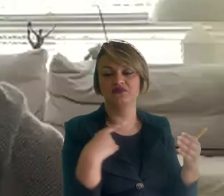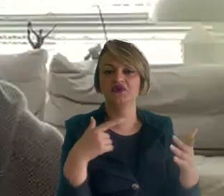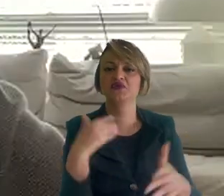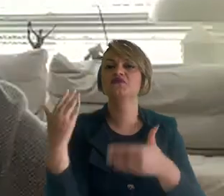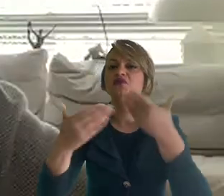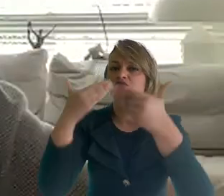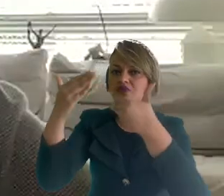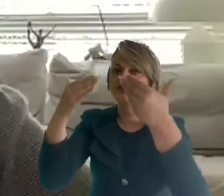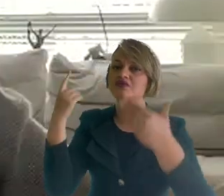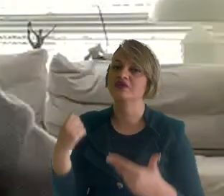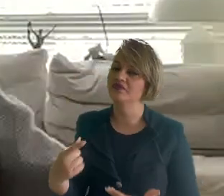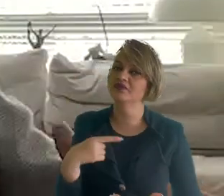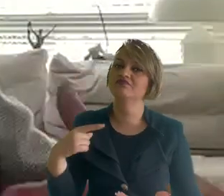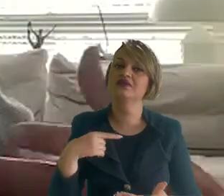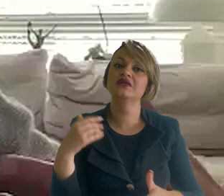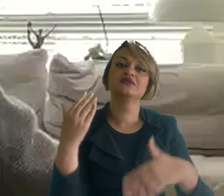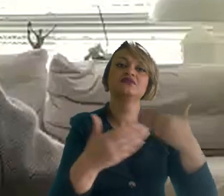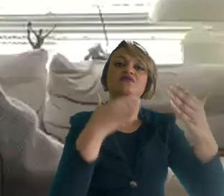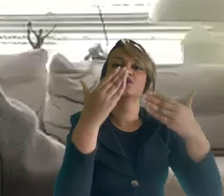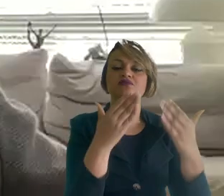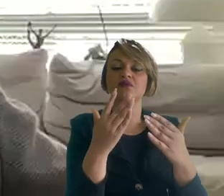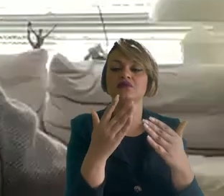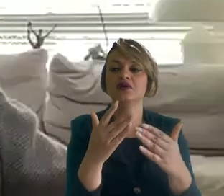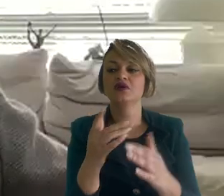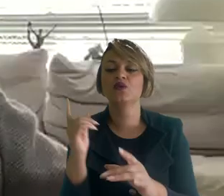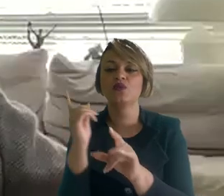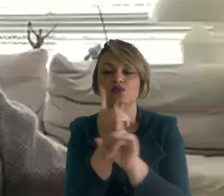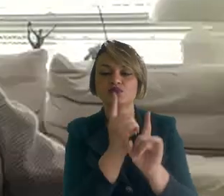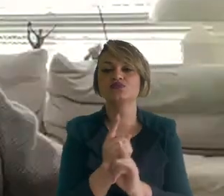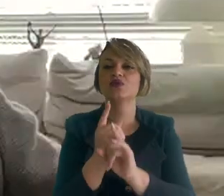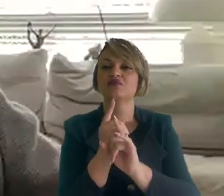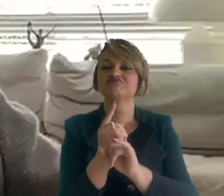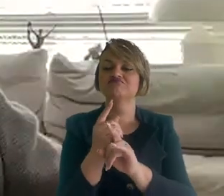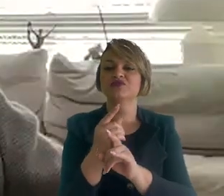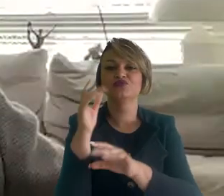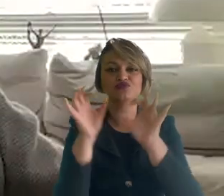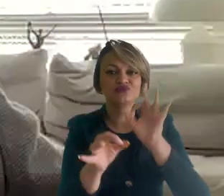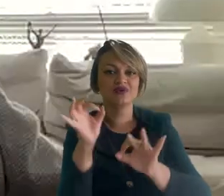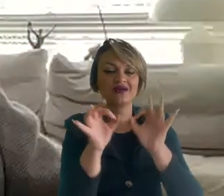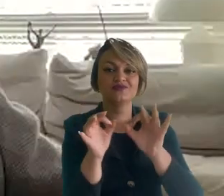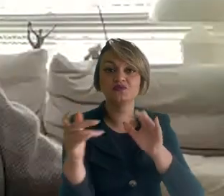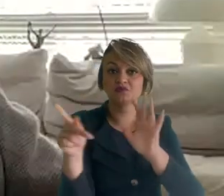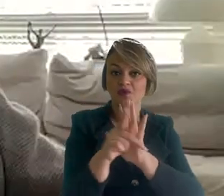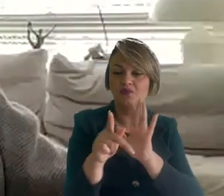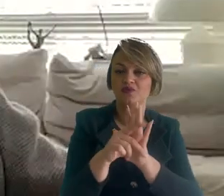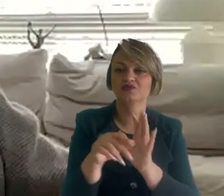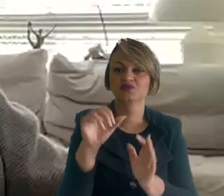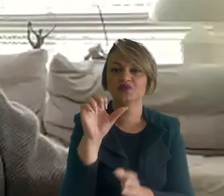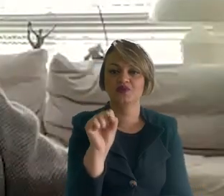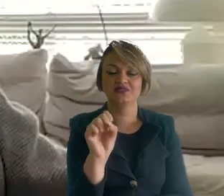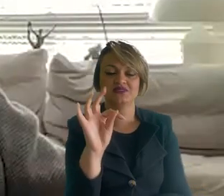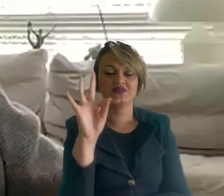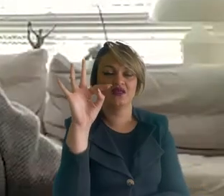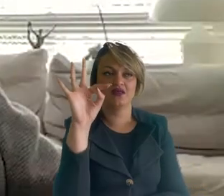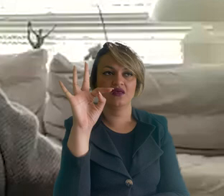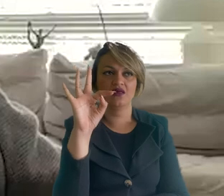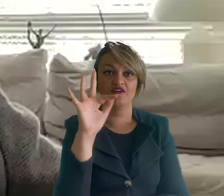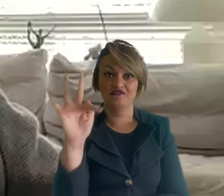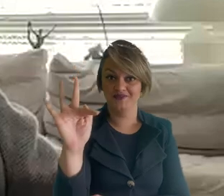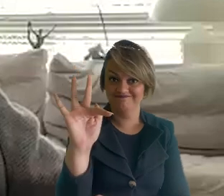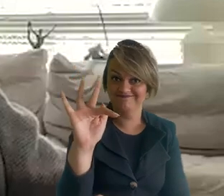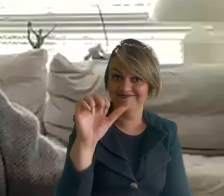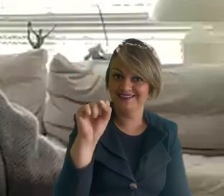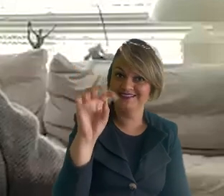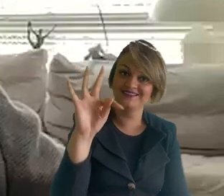essa evolução constante levou em consideração muito os julgados do Supremo Tribunal Federal quando a época